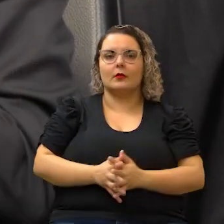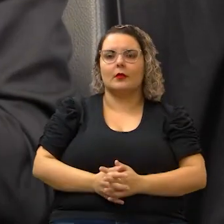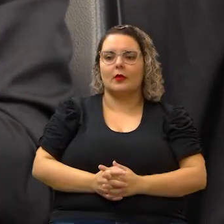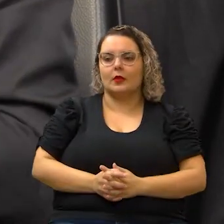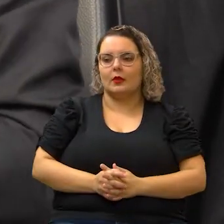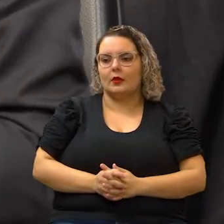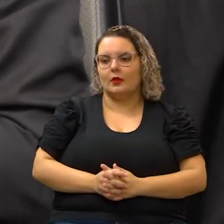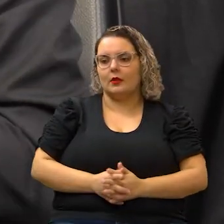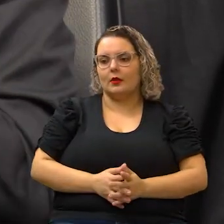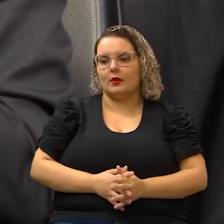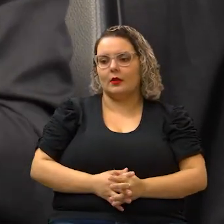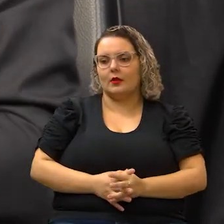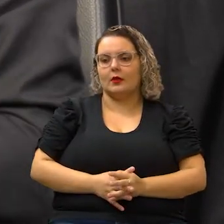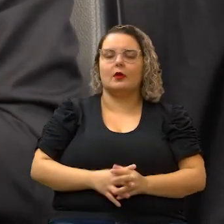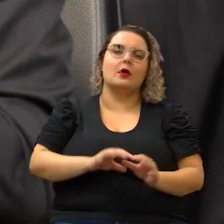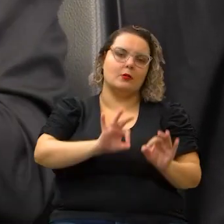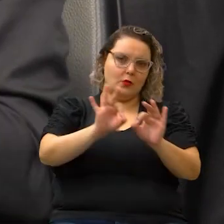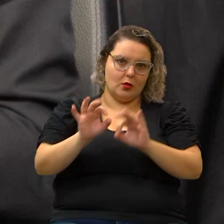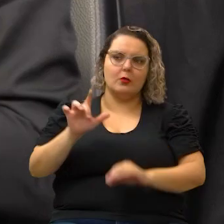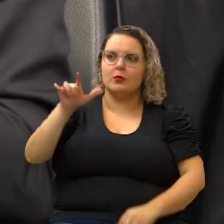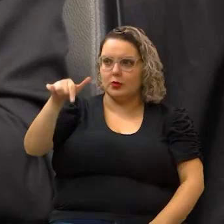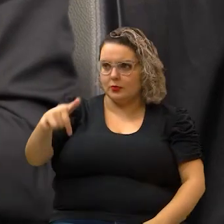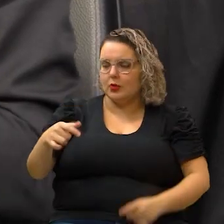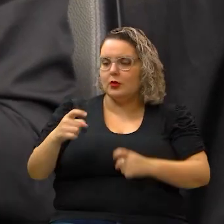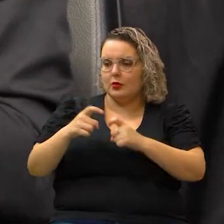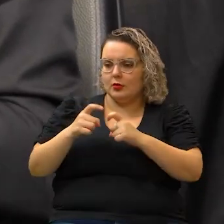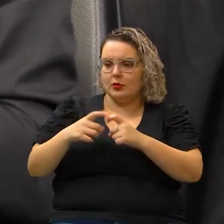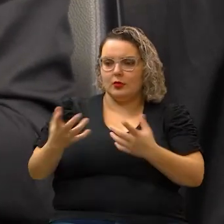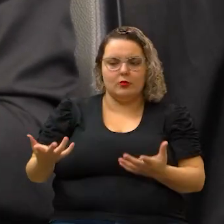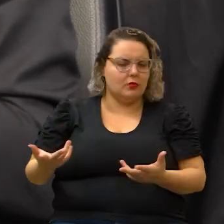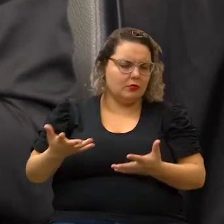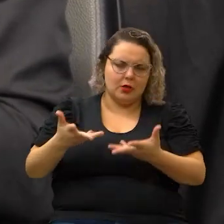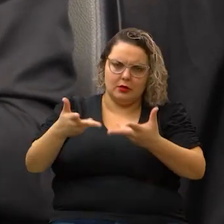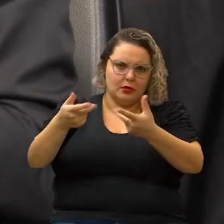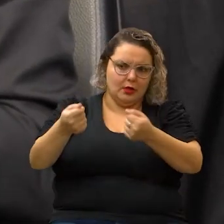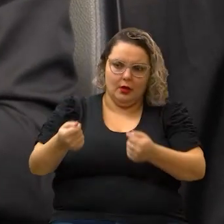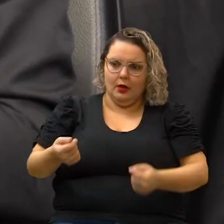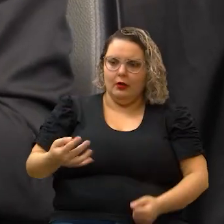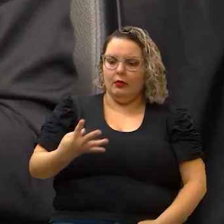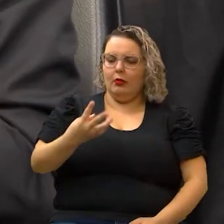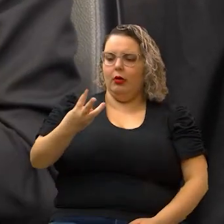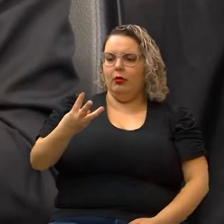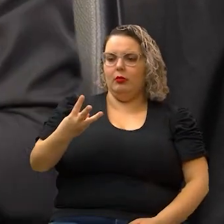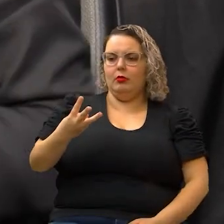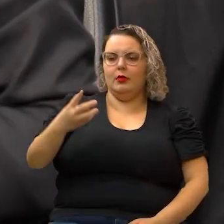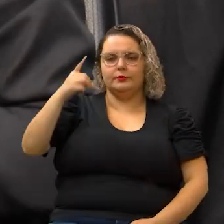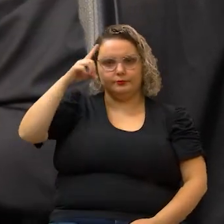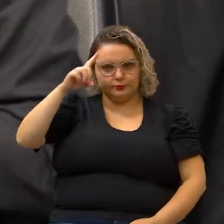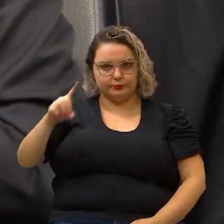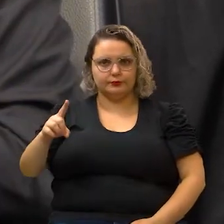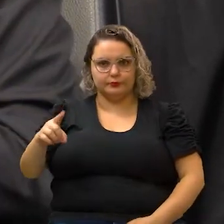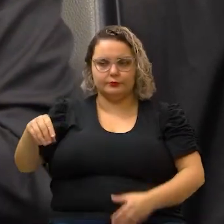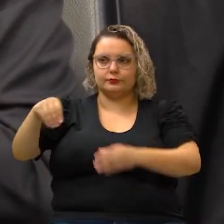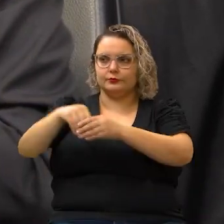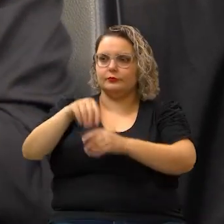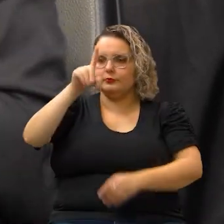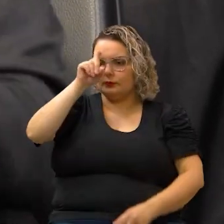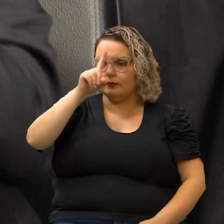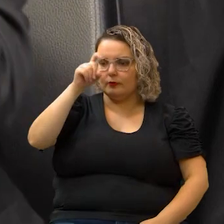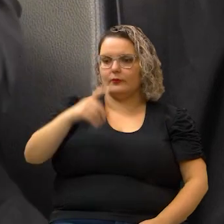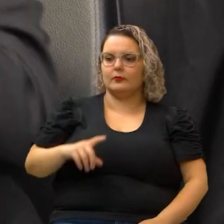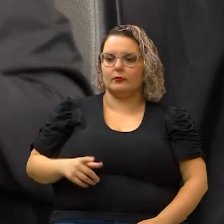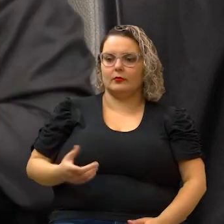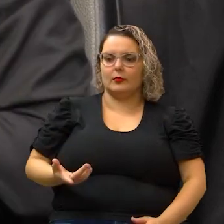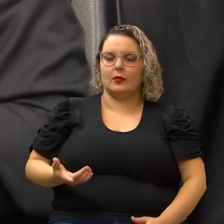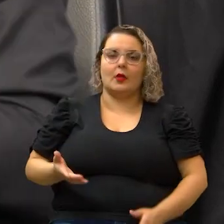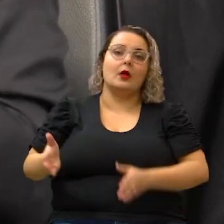O meu acompanhamento depois médico foi uma coisa extraordinária. 43 dias eu fiquei no hospital. Tá. Eu